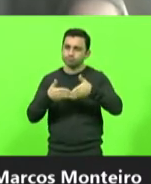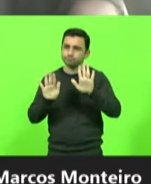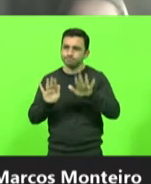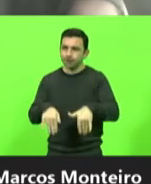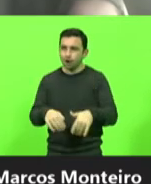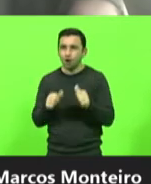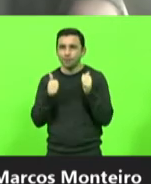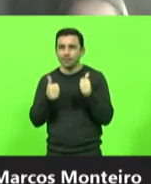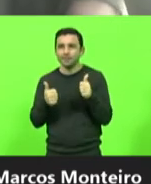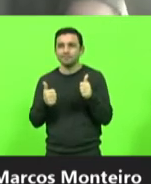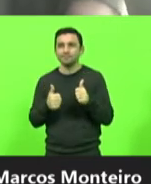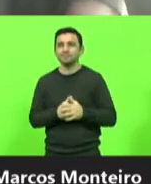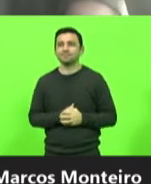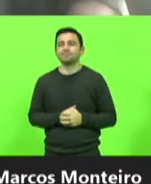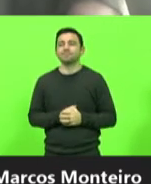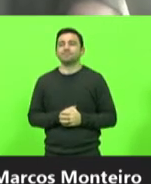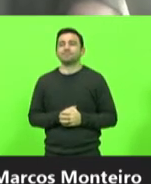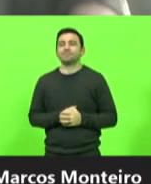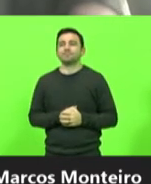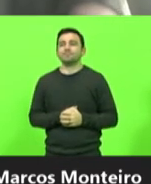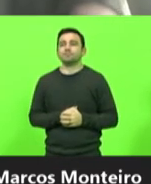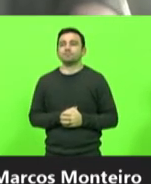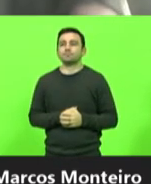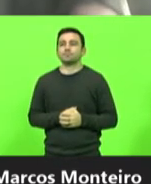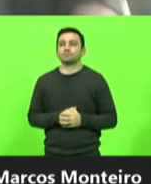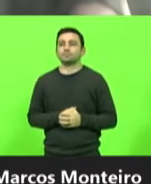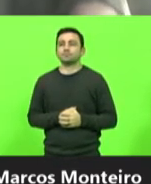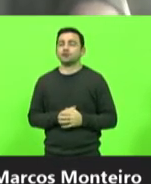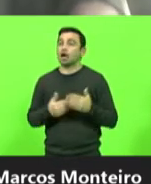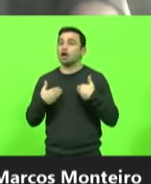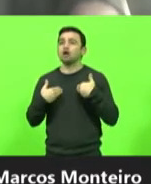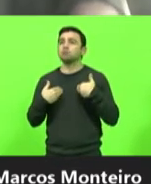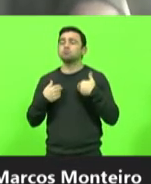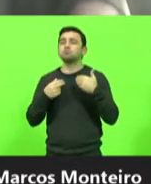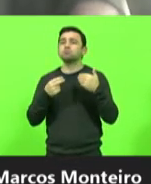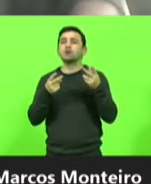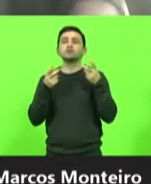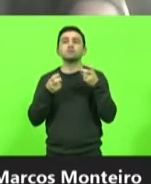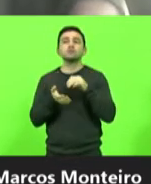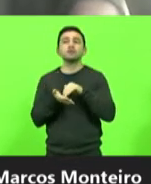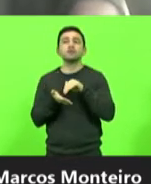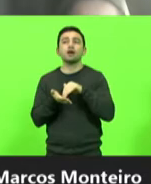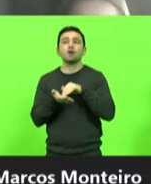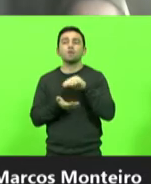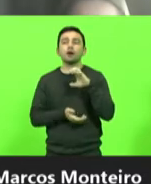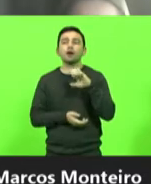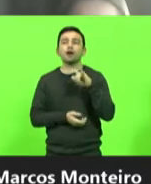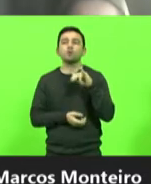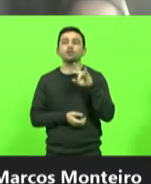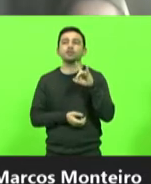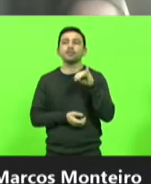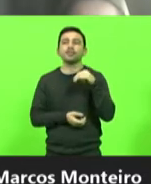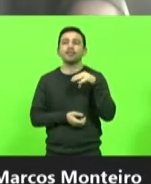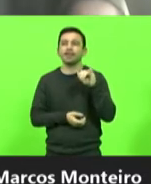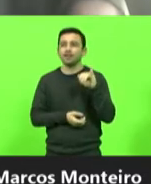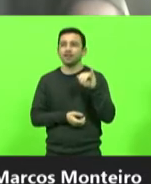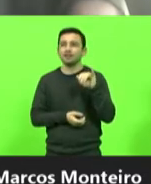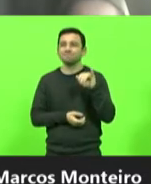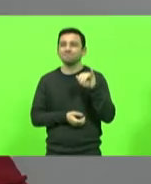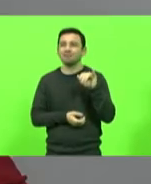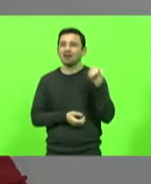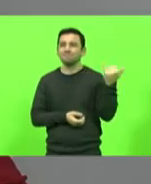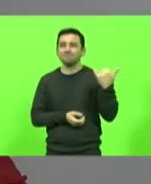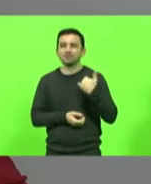bem? Eu quero já... eu não estou vendo aqui o secretário Claudinei. Recebi informação